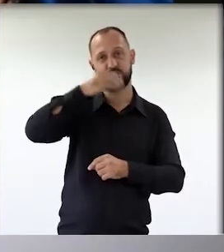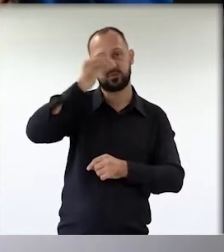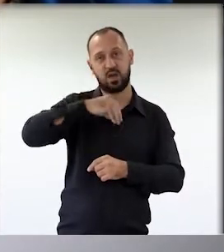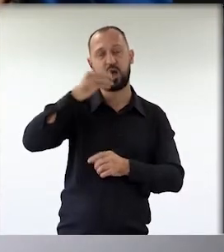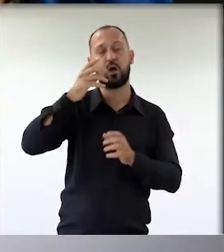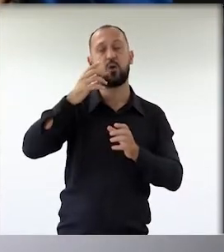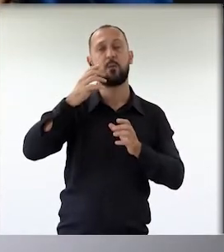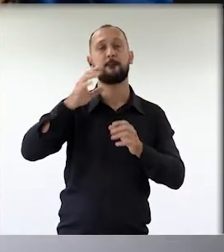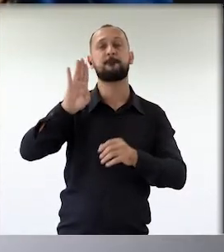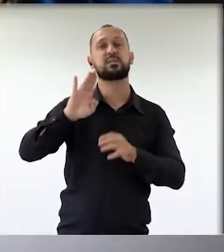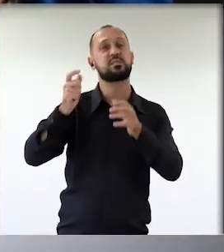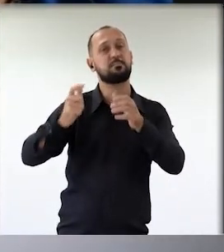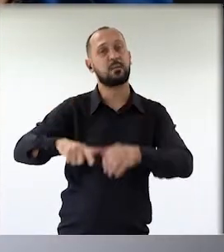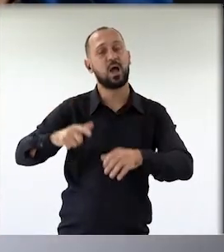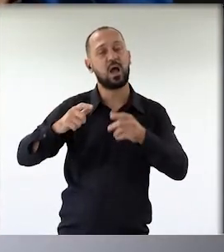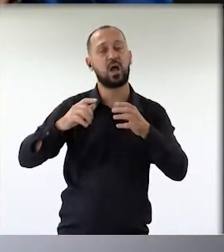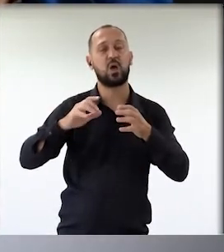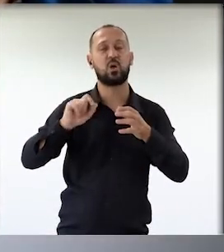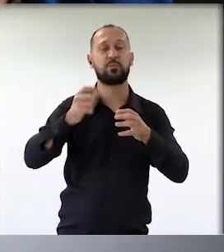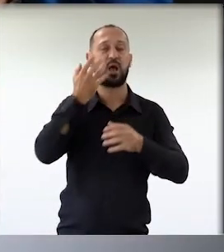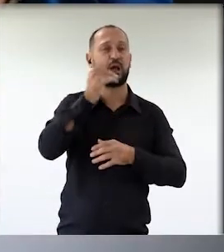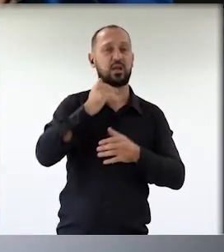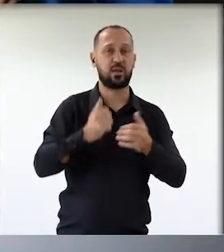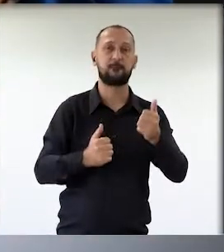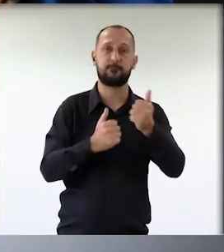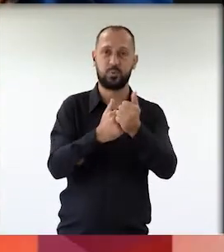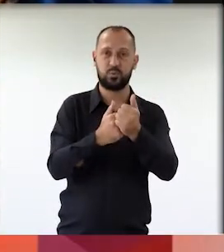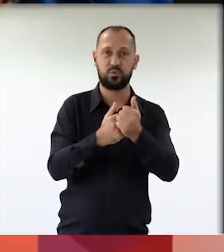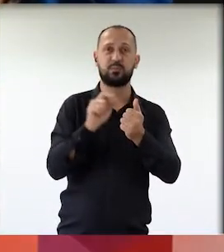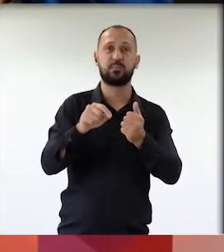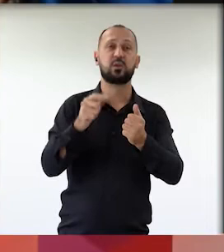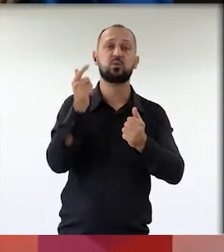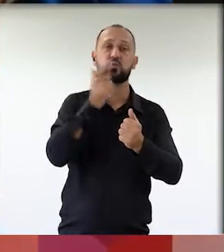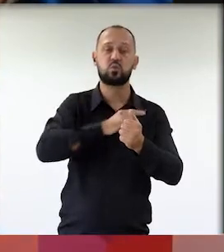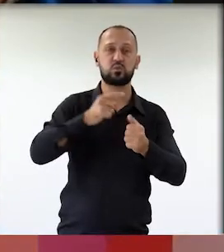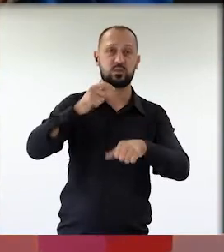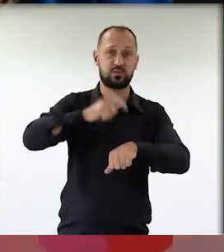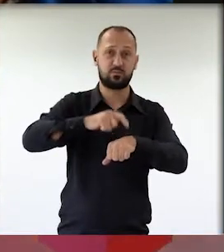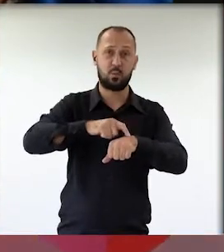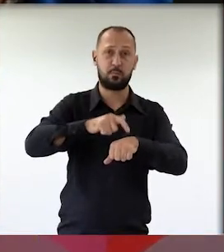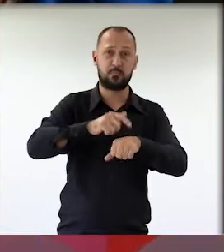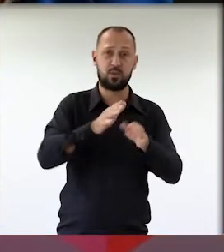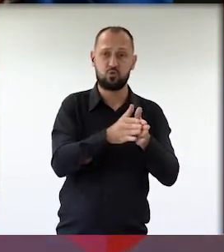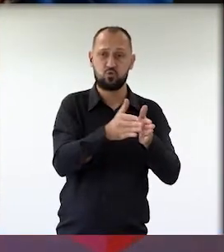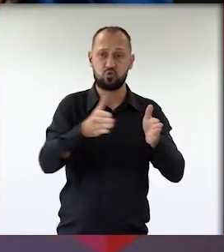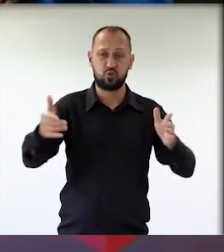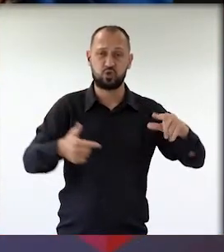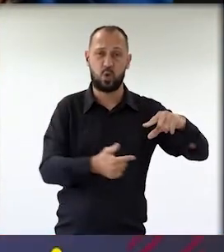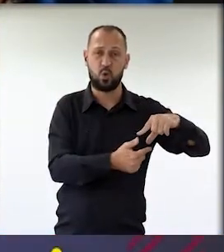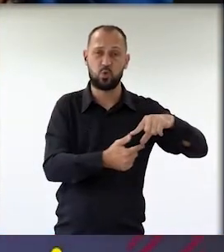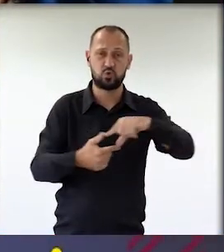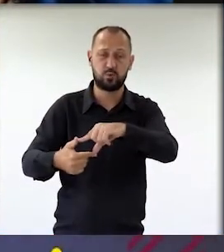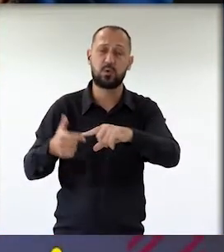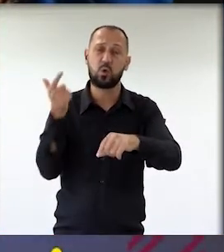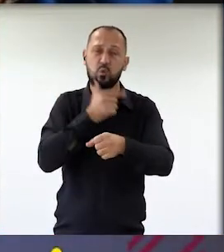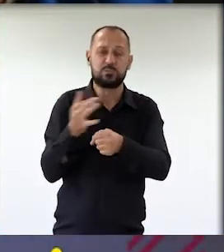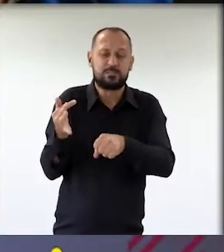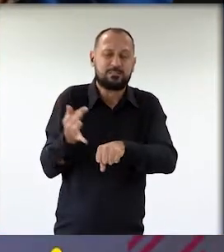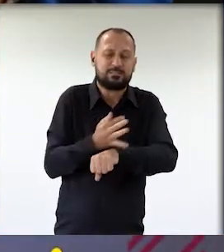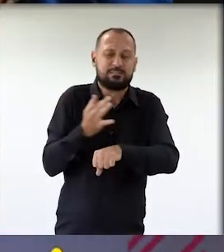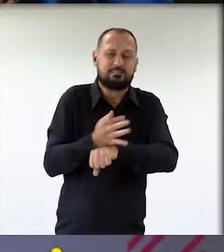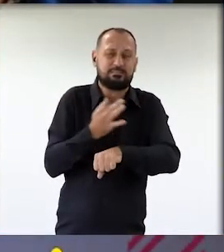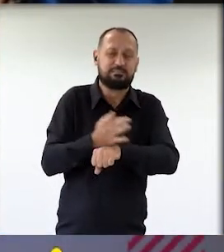comunidades mais vulneráveis, para esses bairros, para essas crianças, para que possam suportar esse período de isolamento e